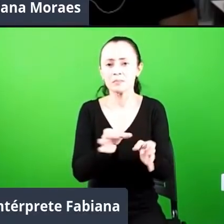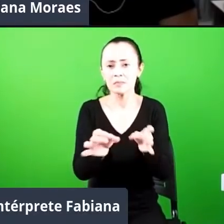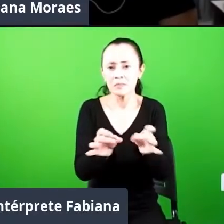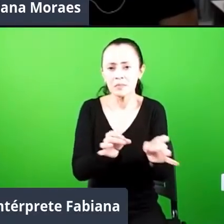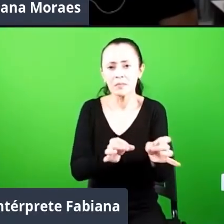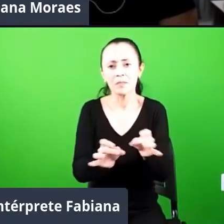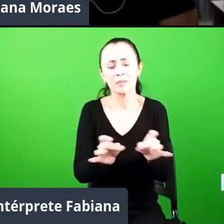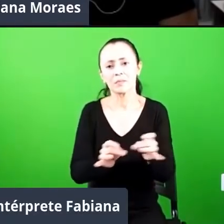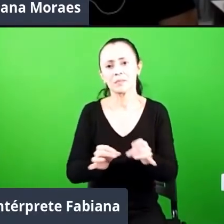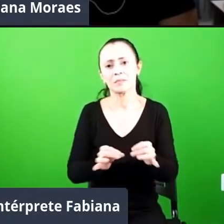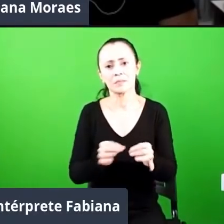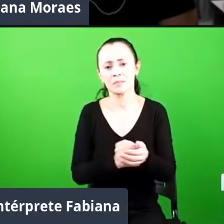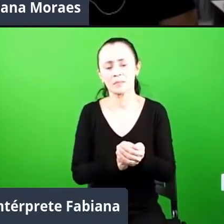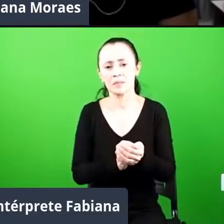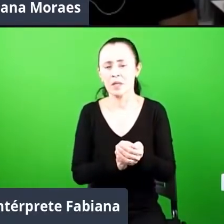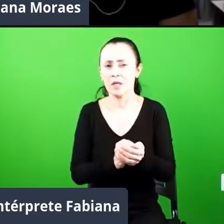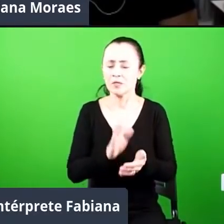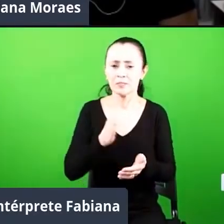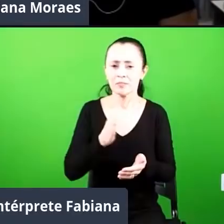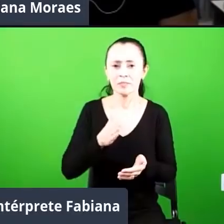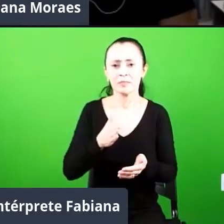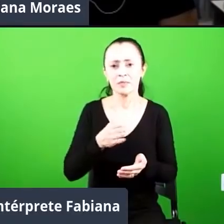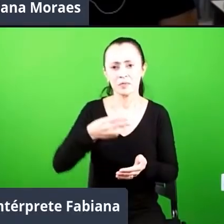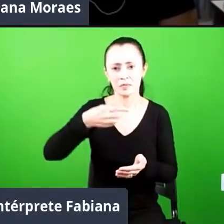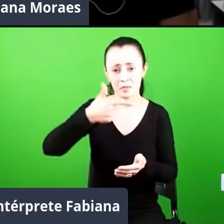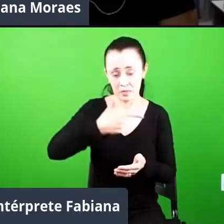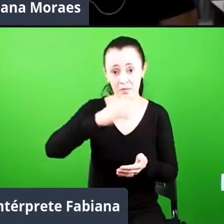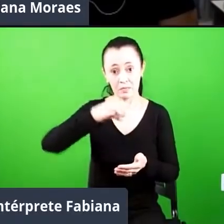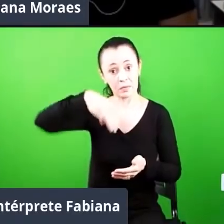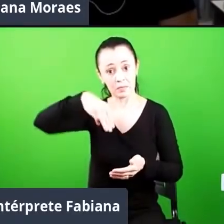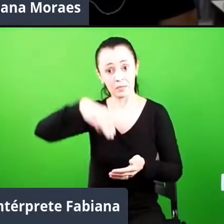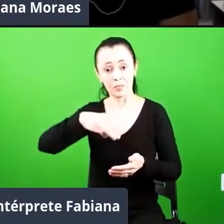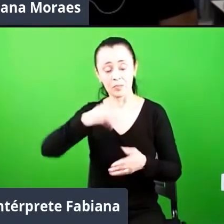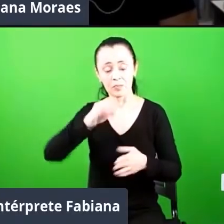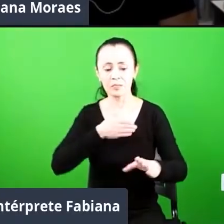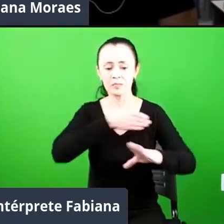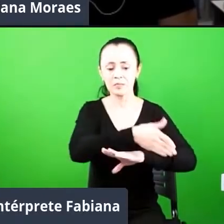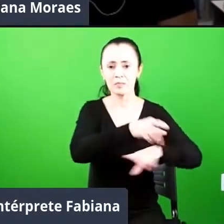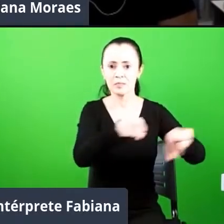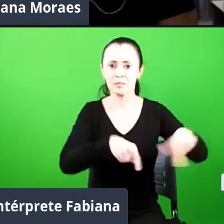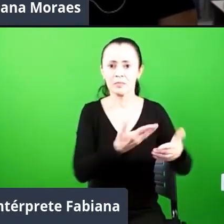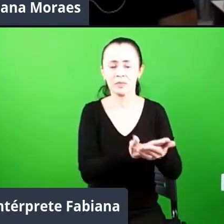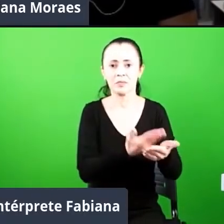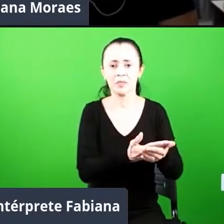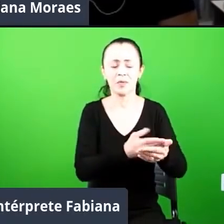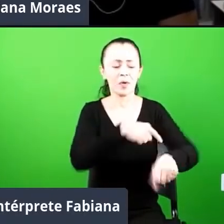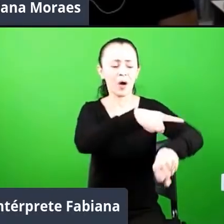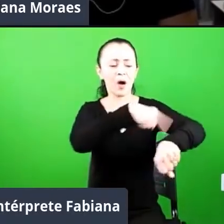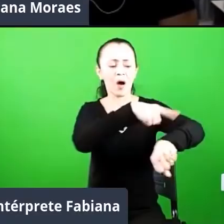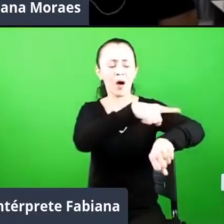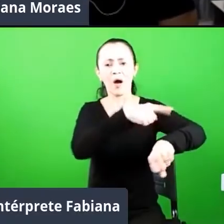no papel de 20 minutos, quando você vai para a sala de aula, aquela aula rende 1 hora, 2 horas, porque existe